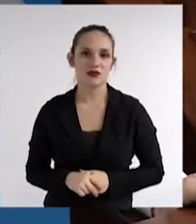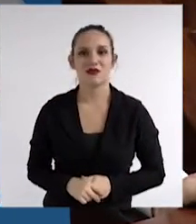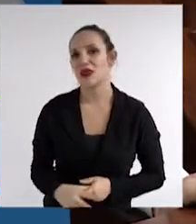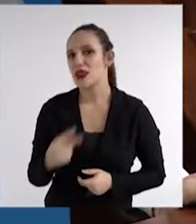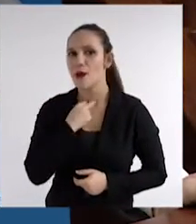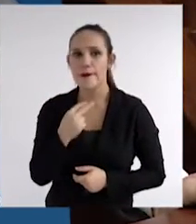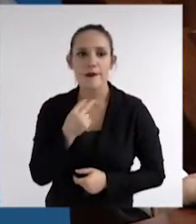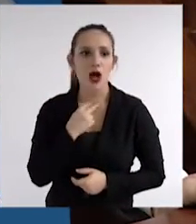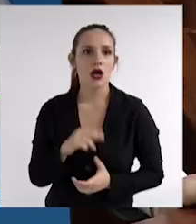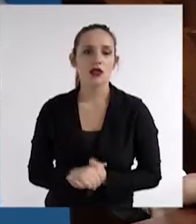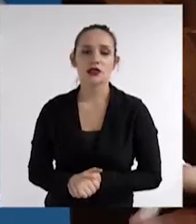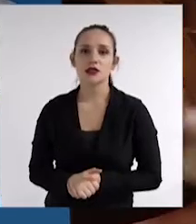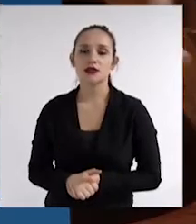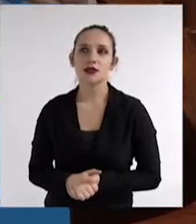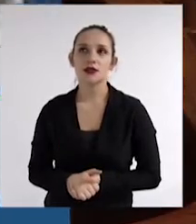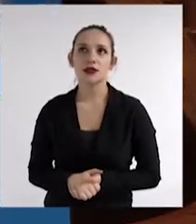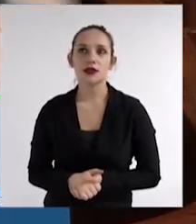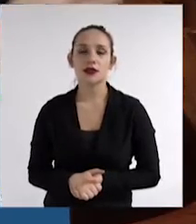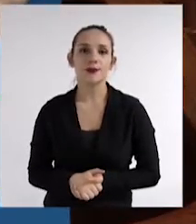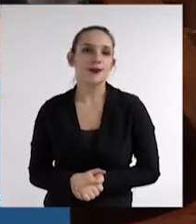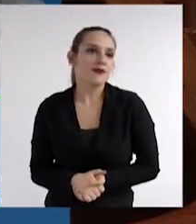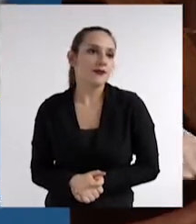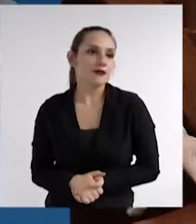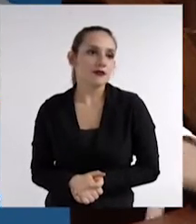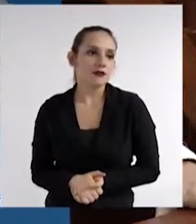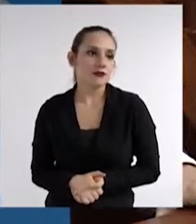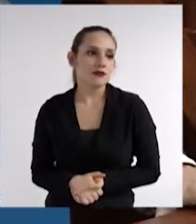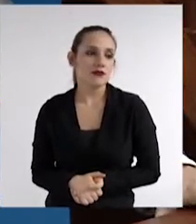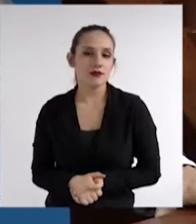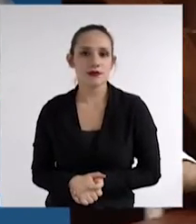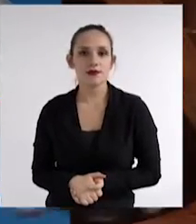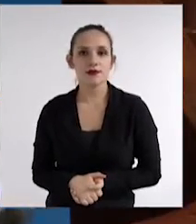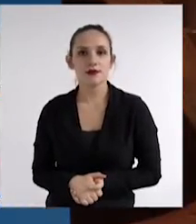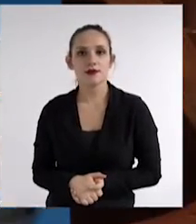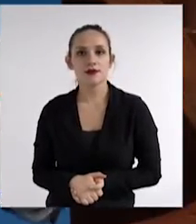situação possa ser